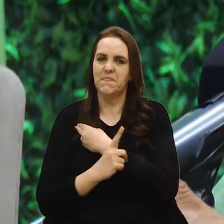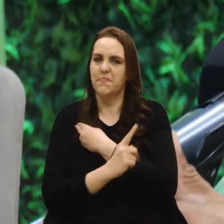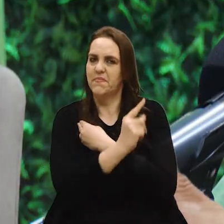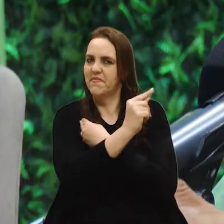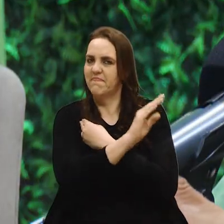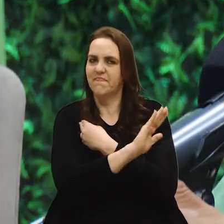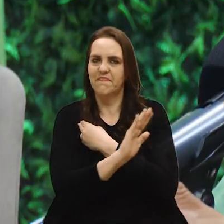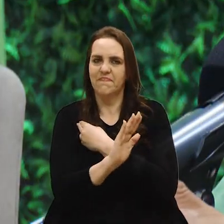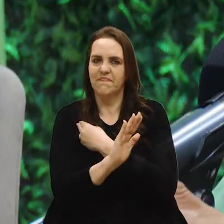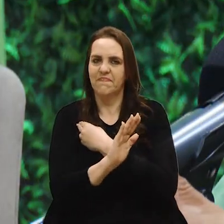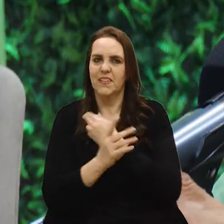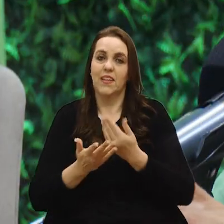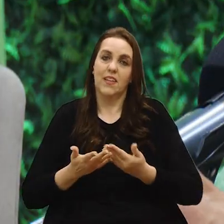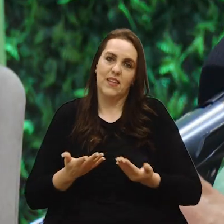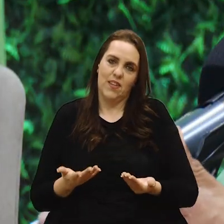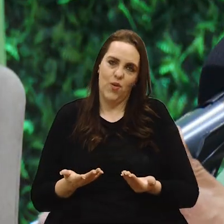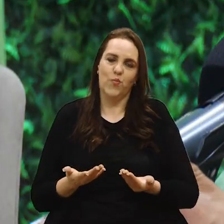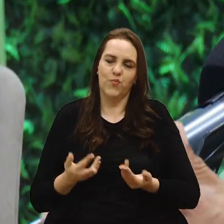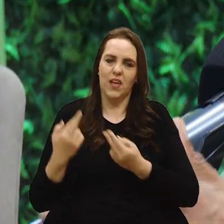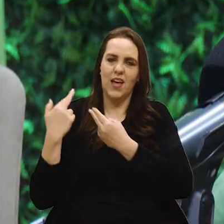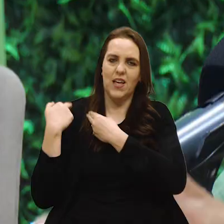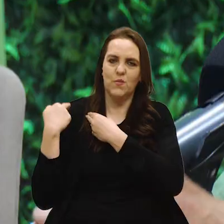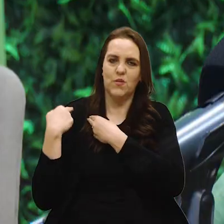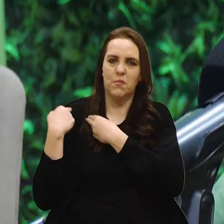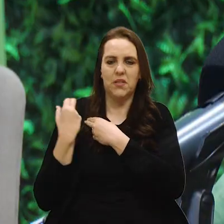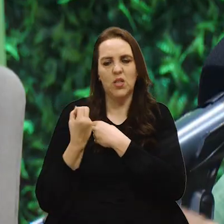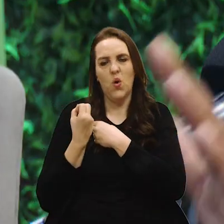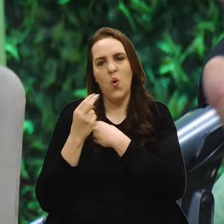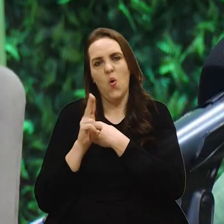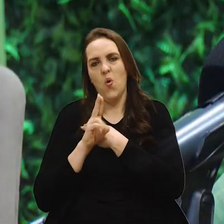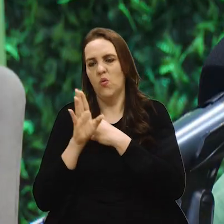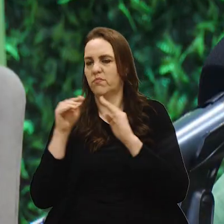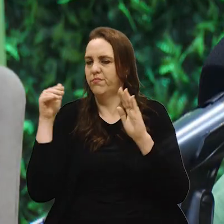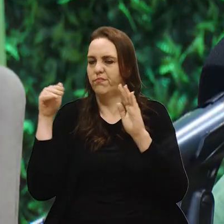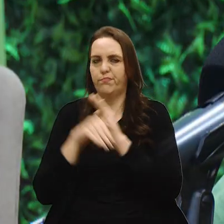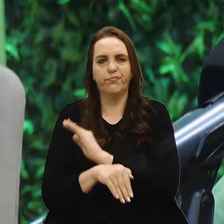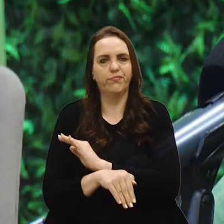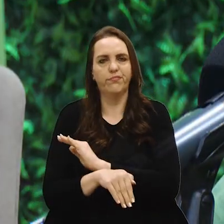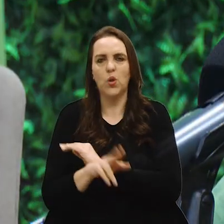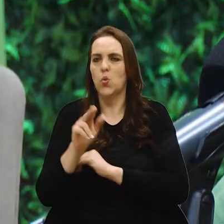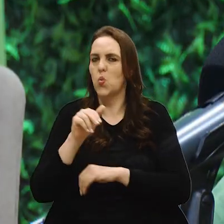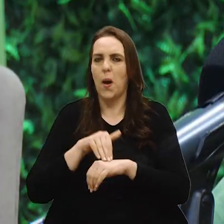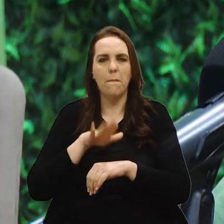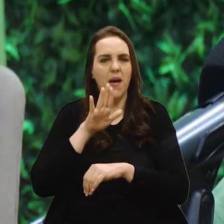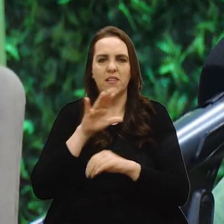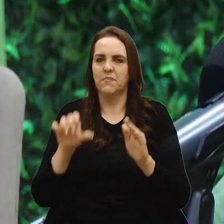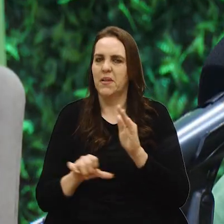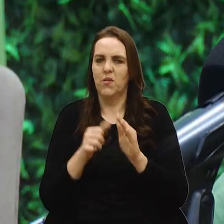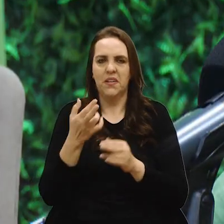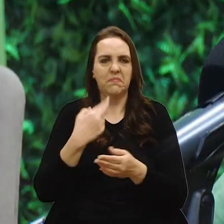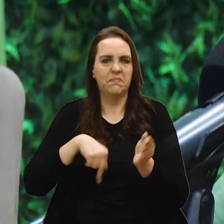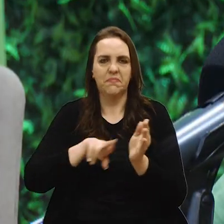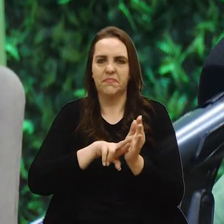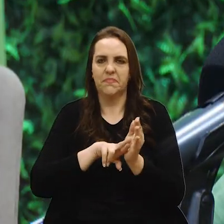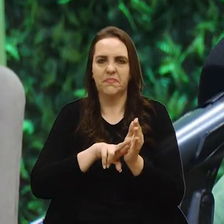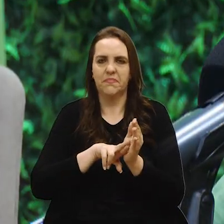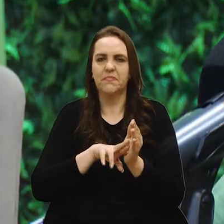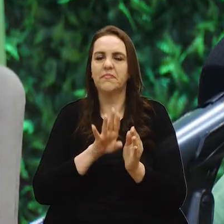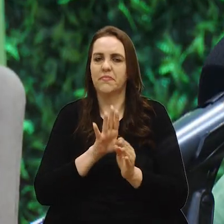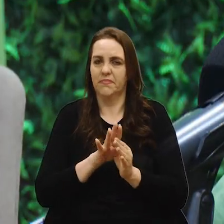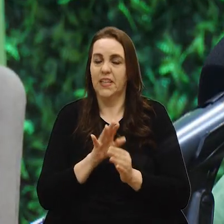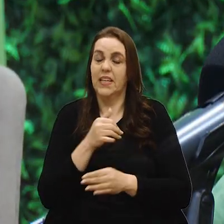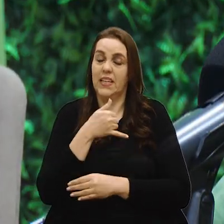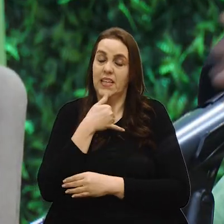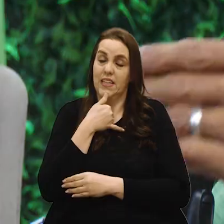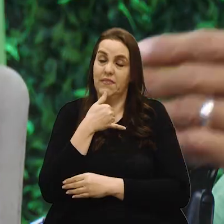sair dessa com responsabilidade, ou então tu pega e te joga, porque tu nunca mais vai te achar. E aí é uma pena